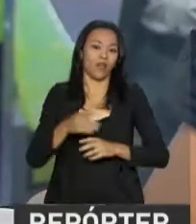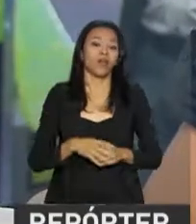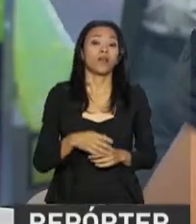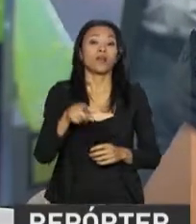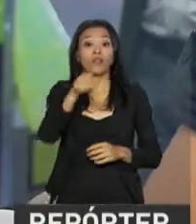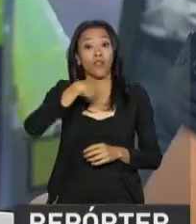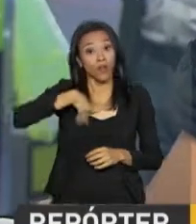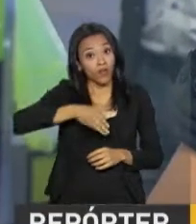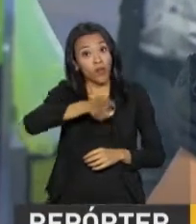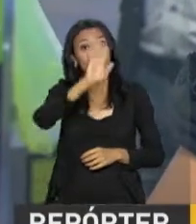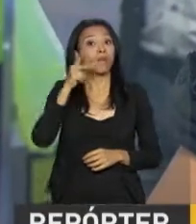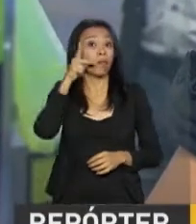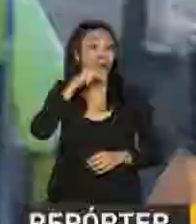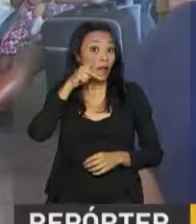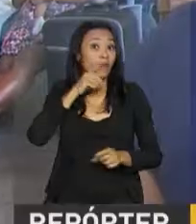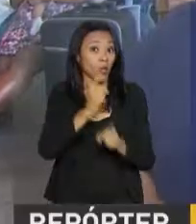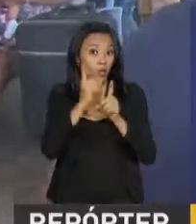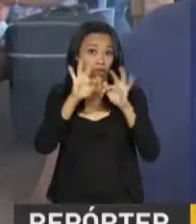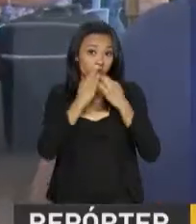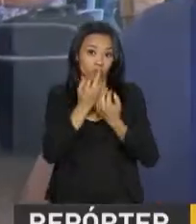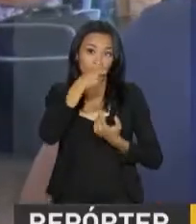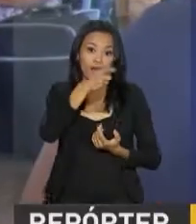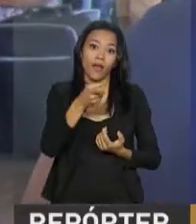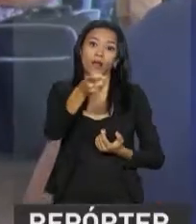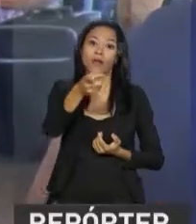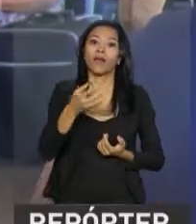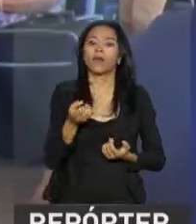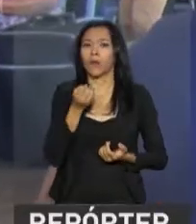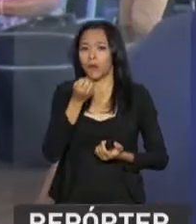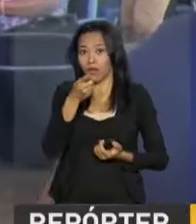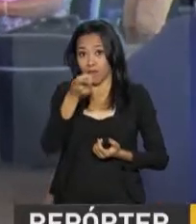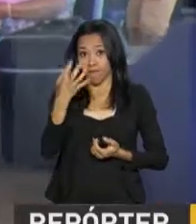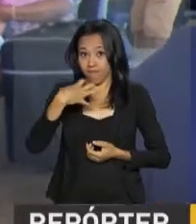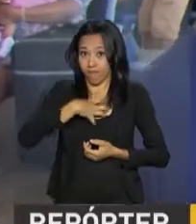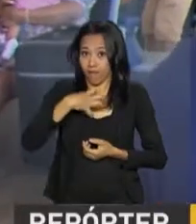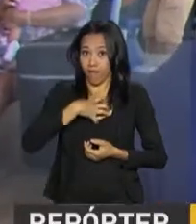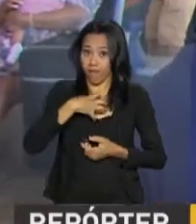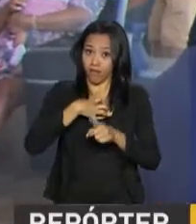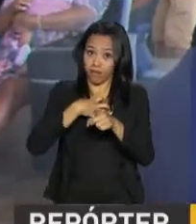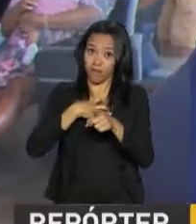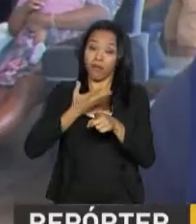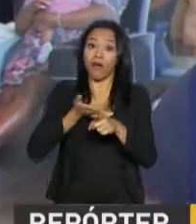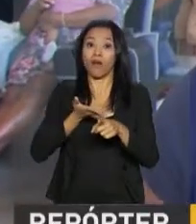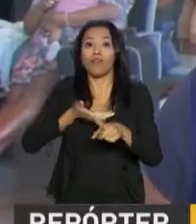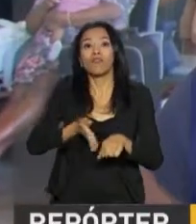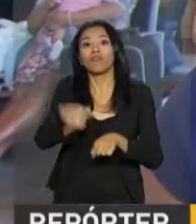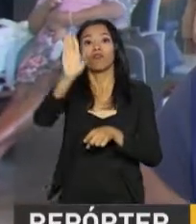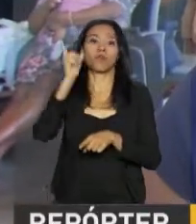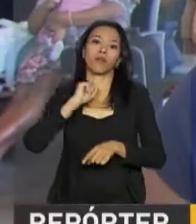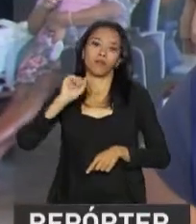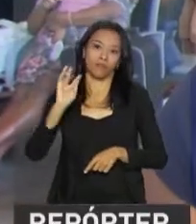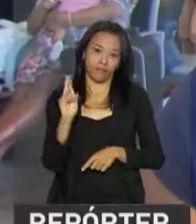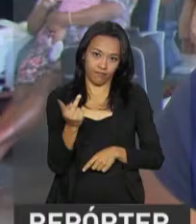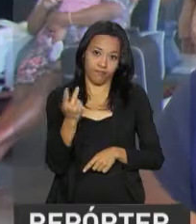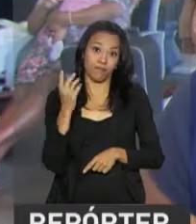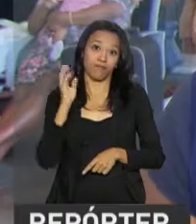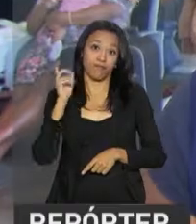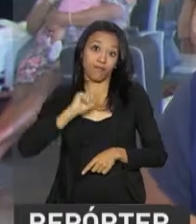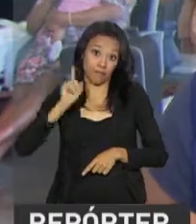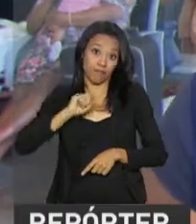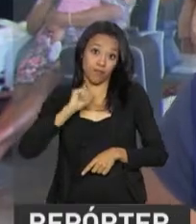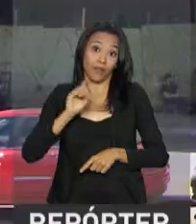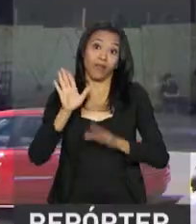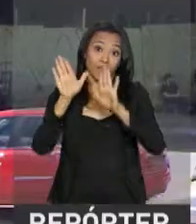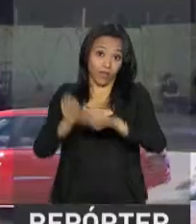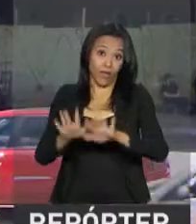Pessoa, na Paraíba, e vamos encontrar com a família. Estou vindo de Bom Jesus da Lapa, na Bahia, e estou indo para Unaí, Minas Gerais, visitar minha família, passar o Natal, o